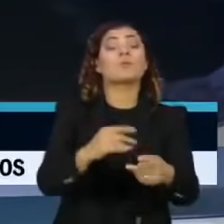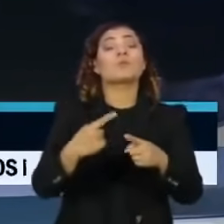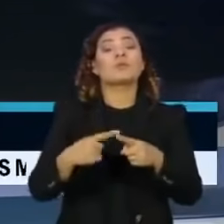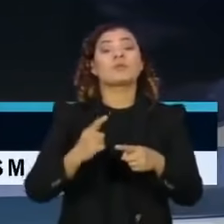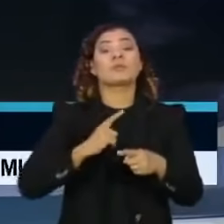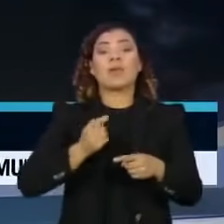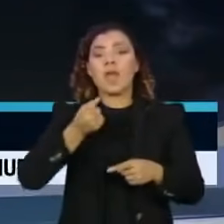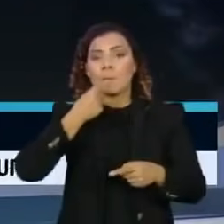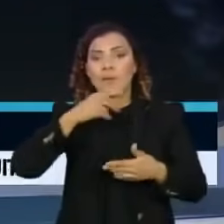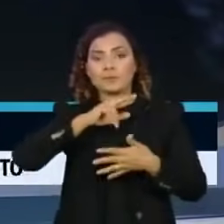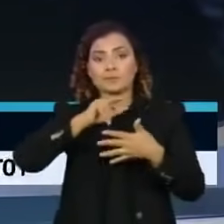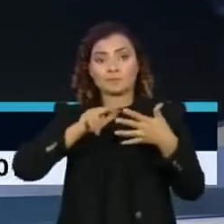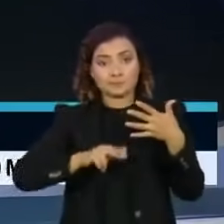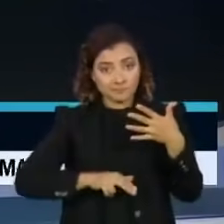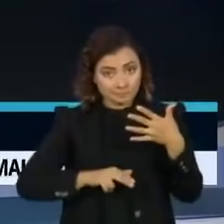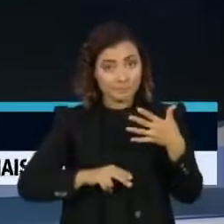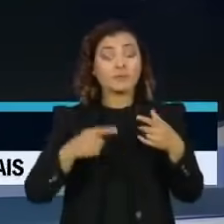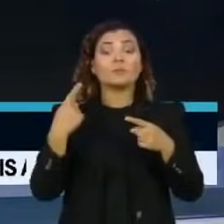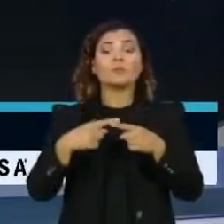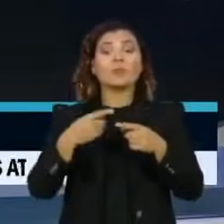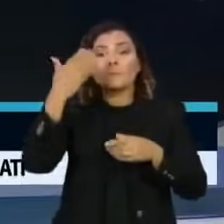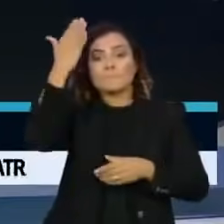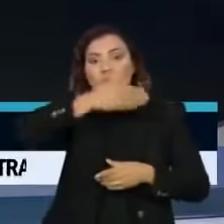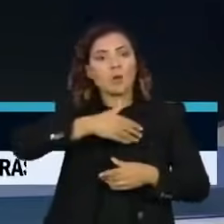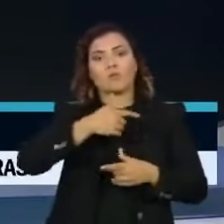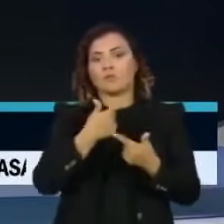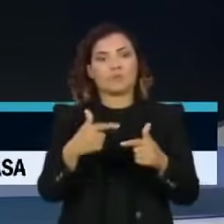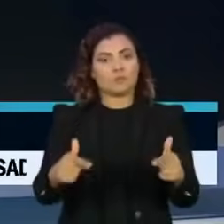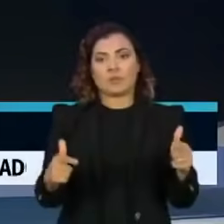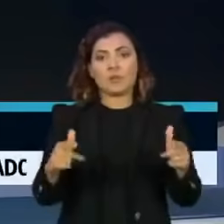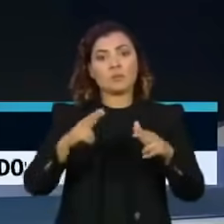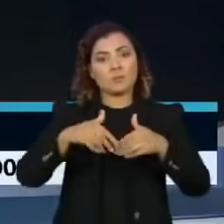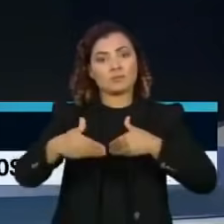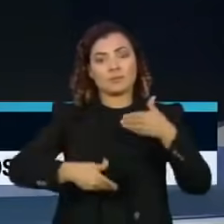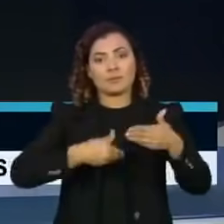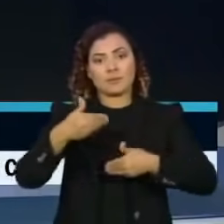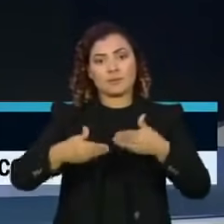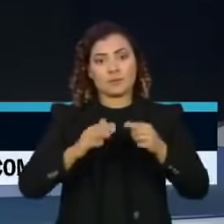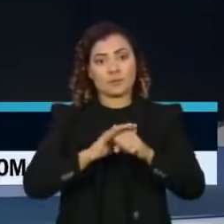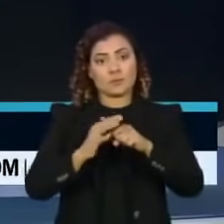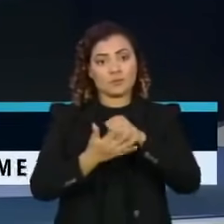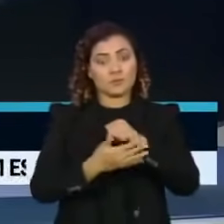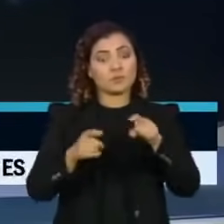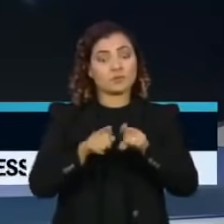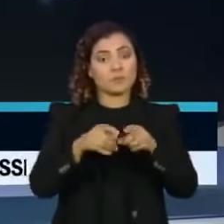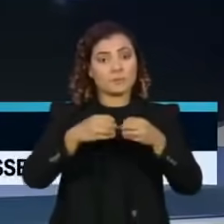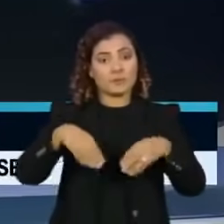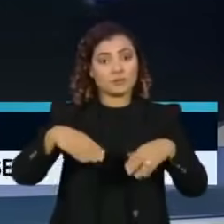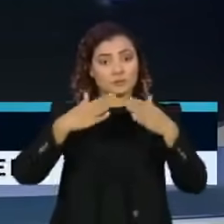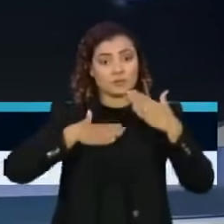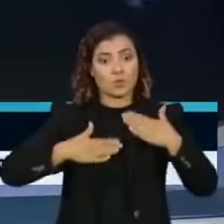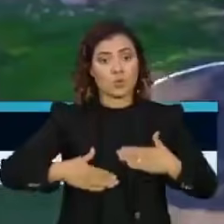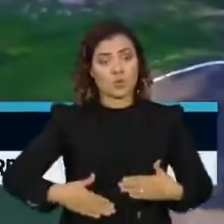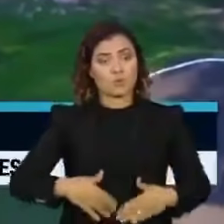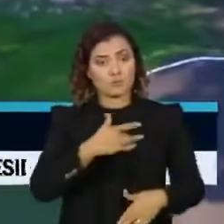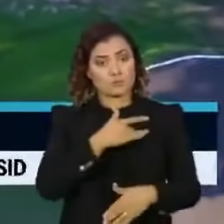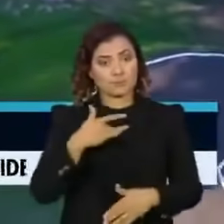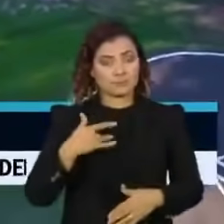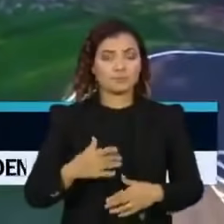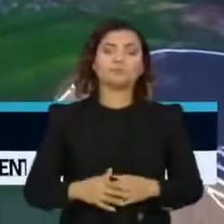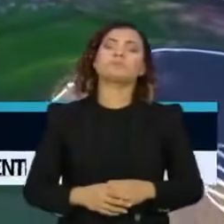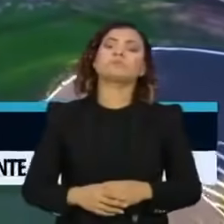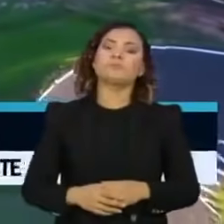cloroquina e ivermectina sem eficácia comprovada no tratamento da covid-19 e com efeitos colaterais para a saúde